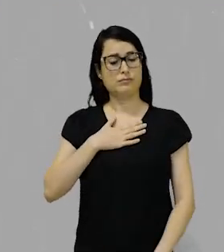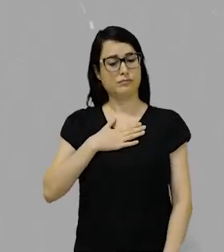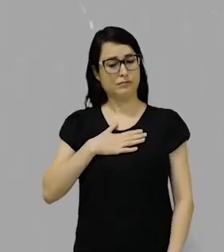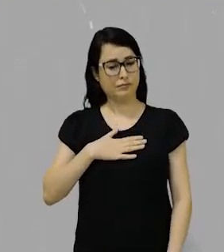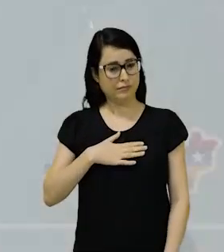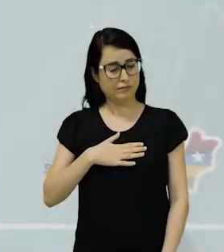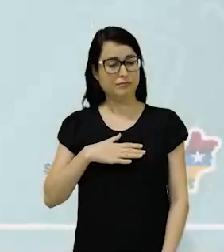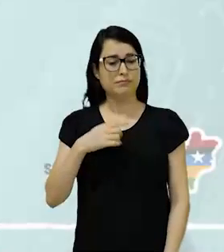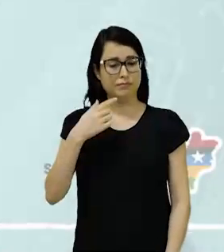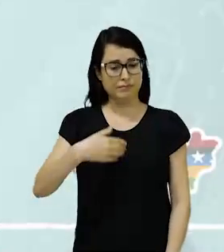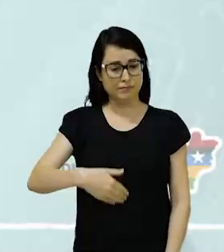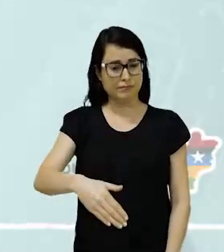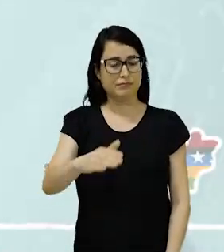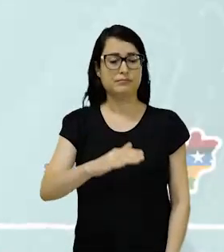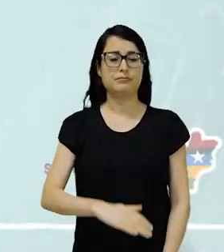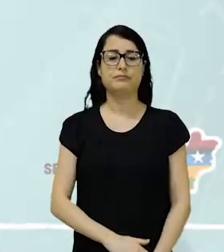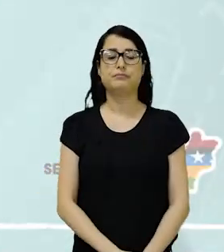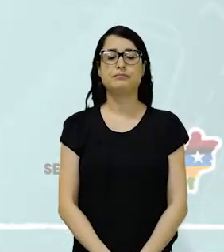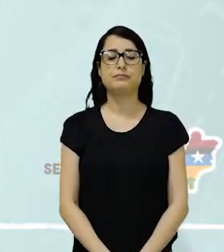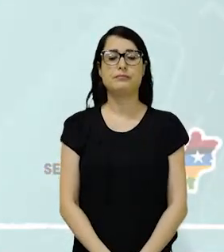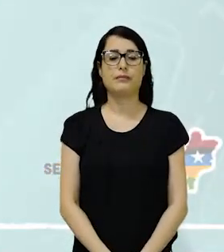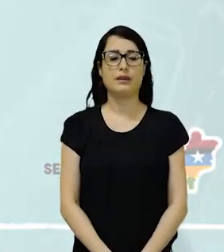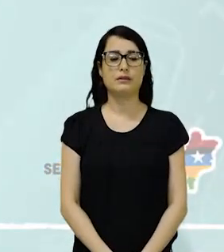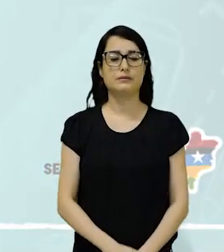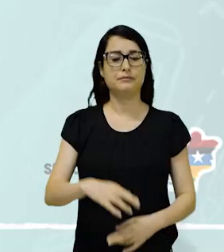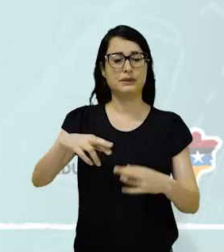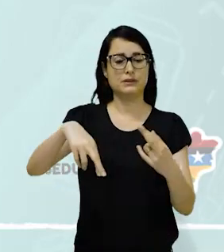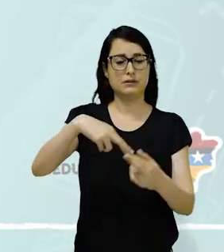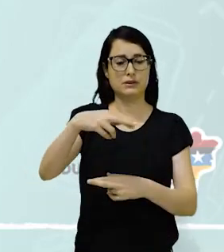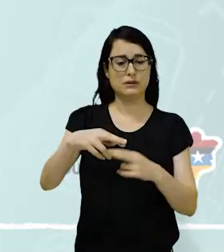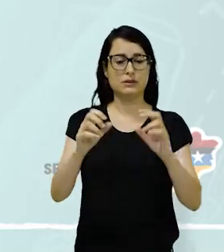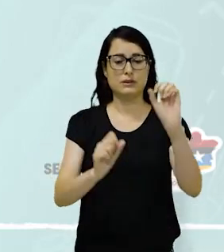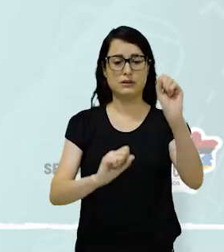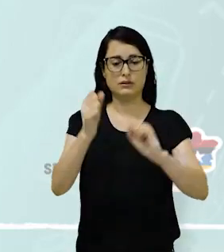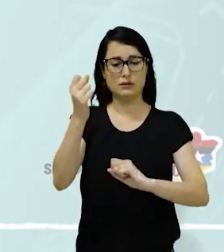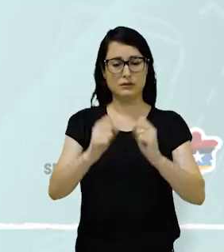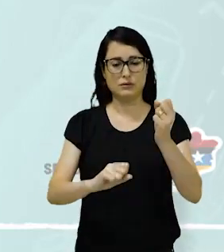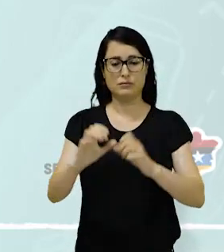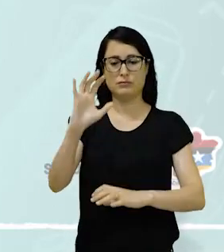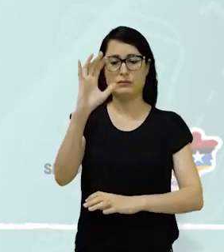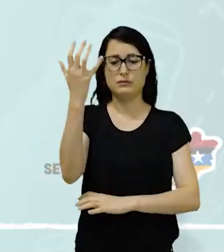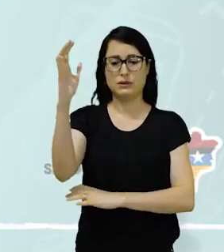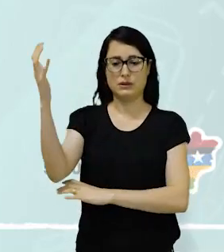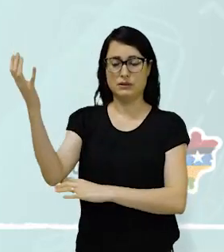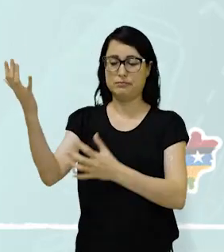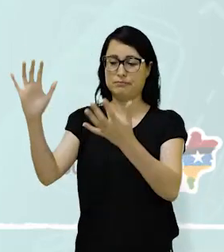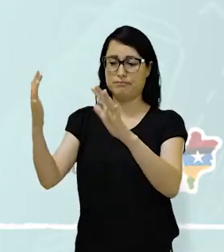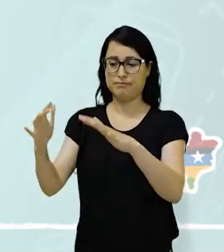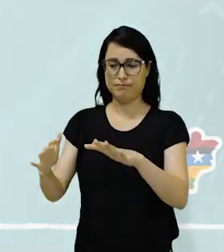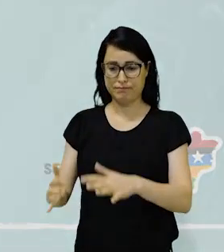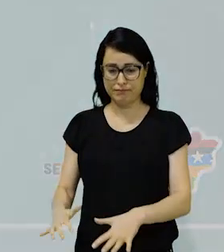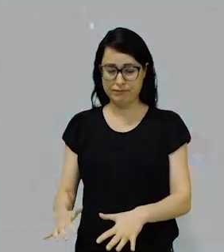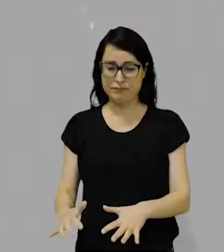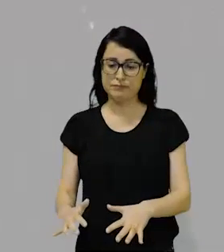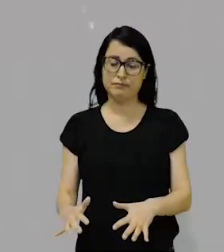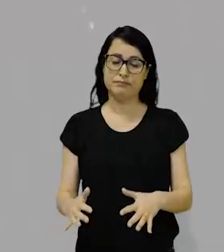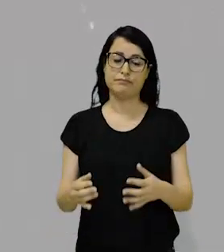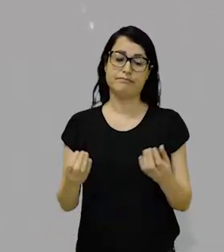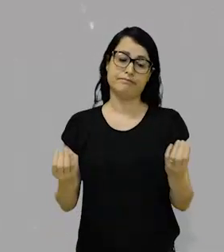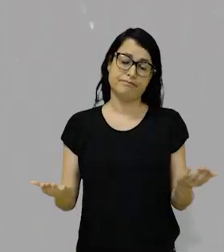respirou, vamos evoluir. Revoluções industriais e a degradação ambiental. Galera, eu sempre gosto